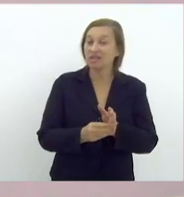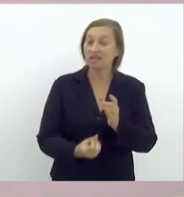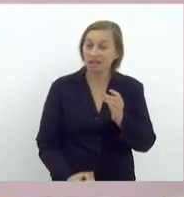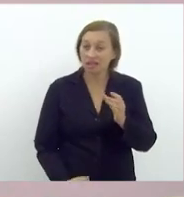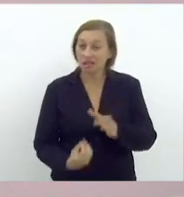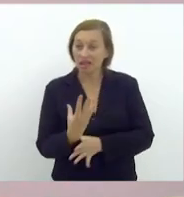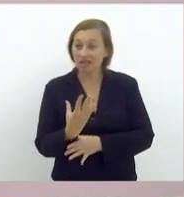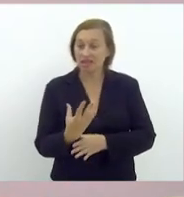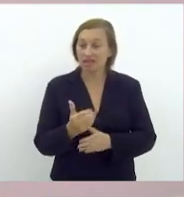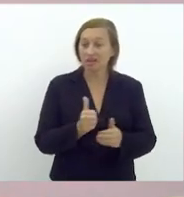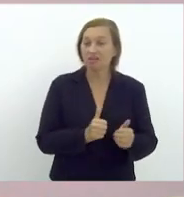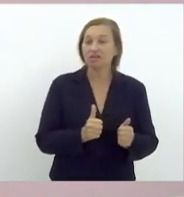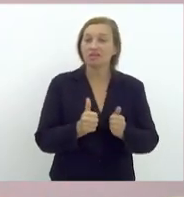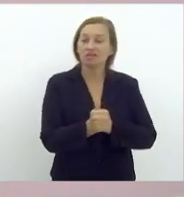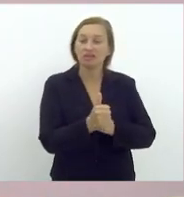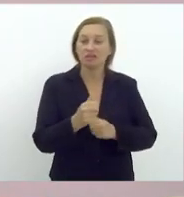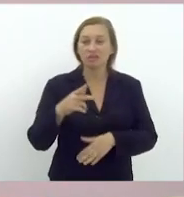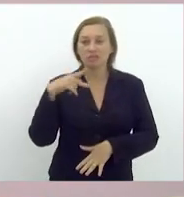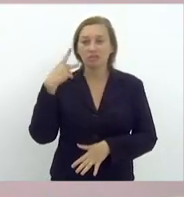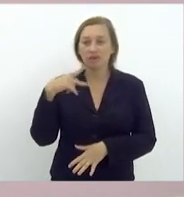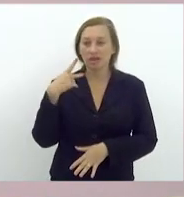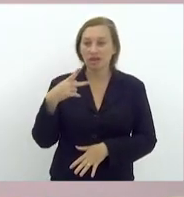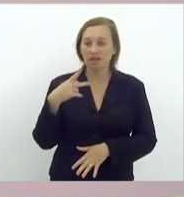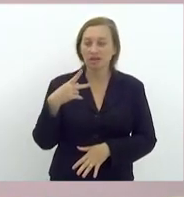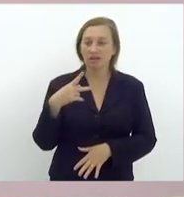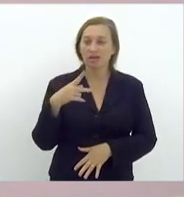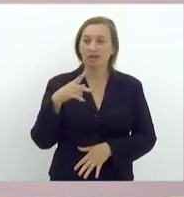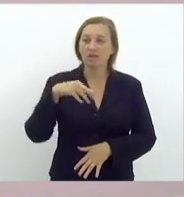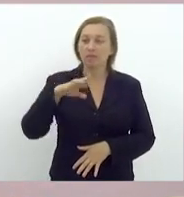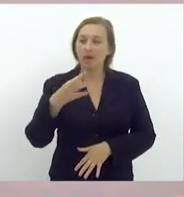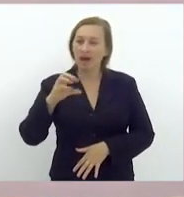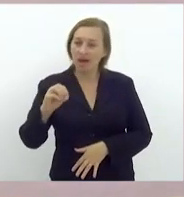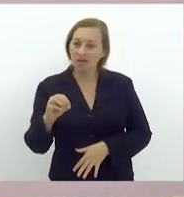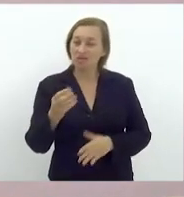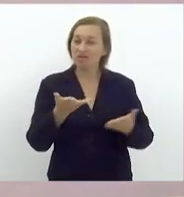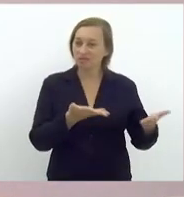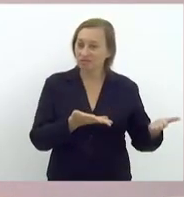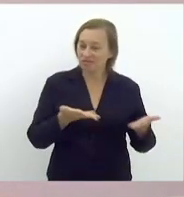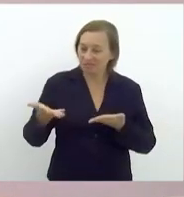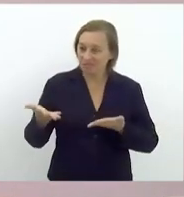dessa frente parlamentar Márcio grafite pode pegar